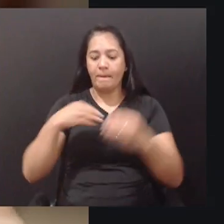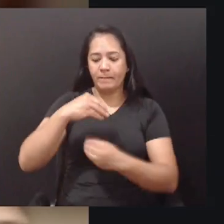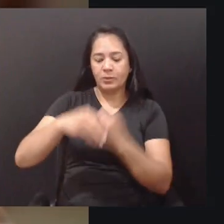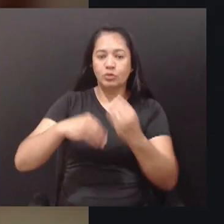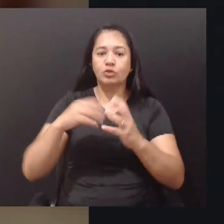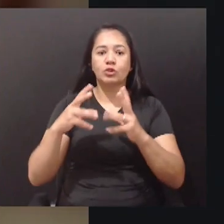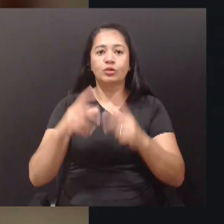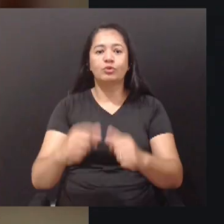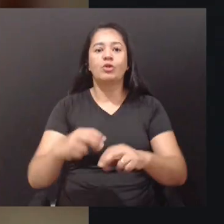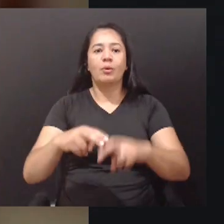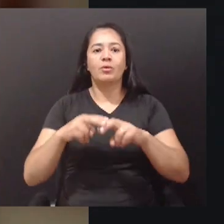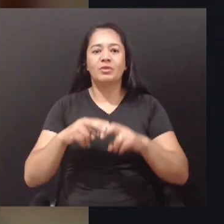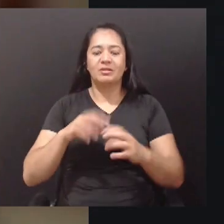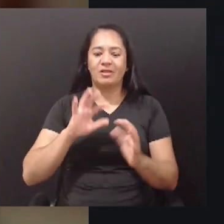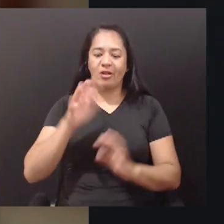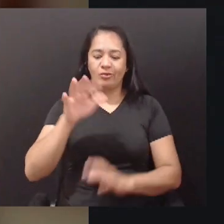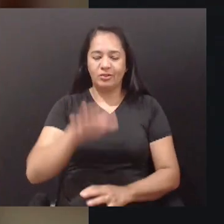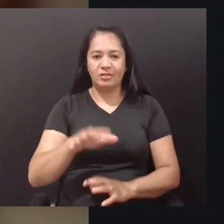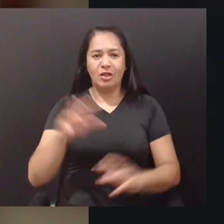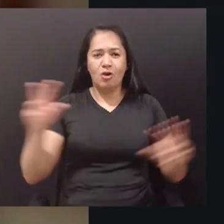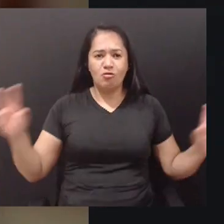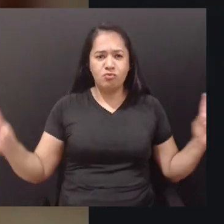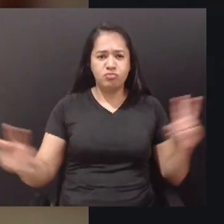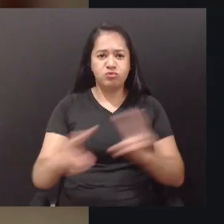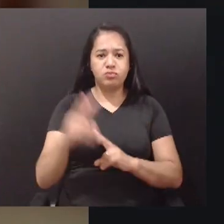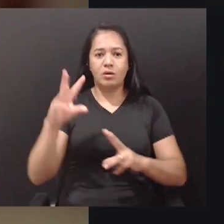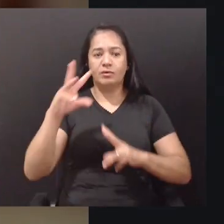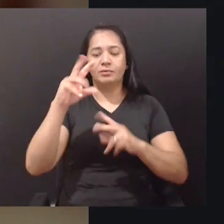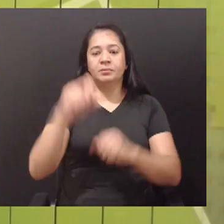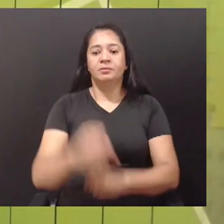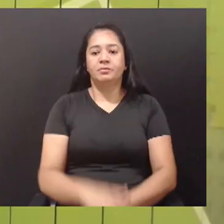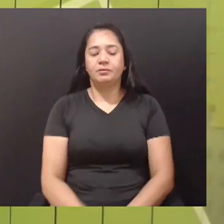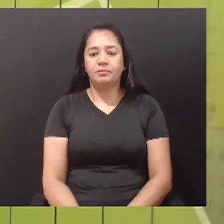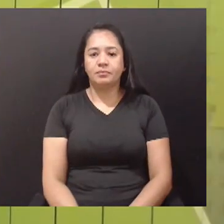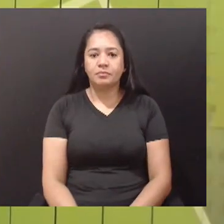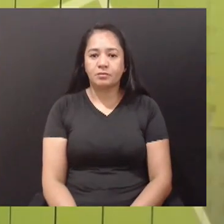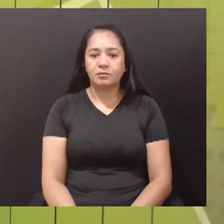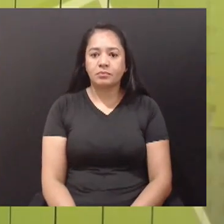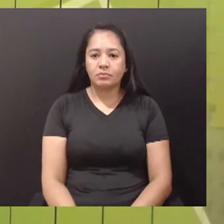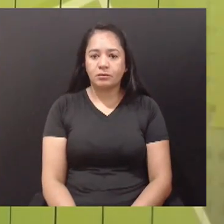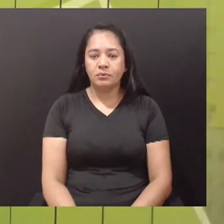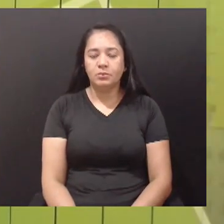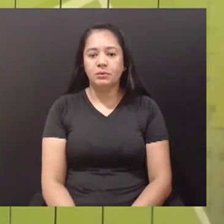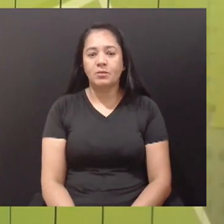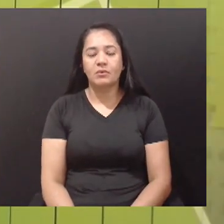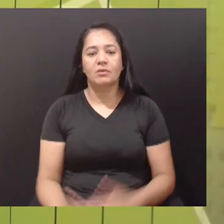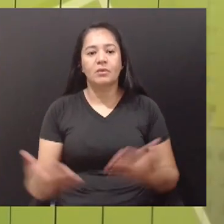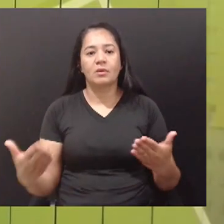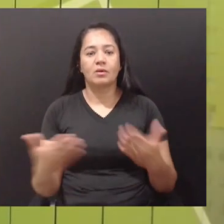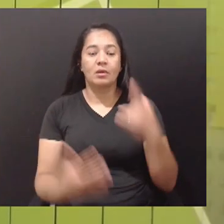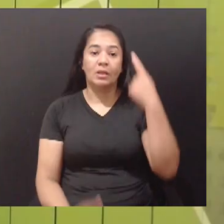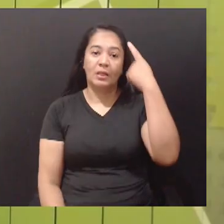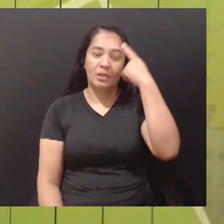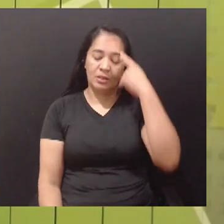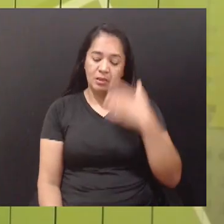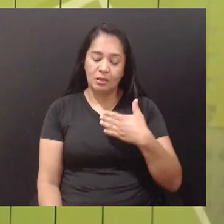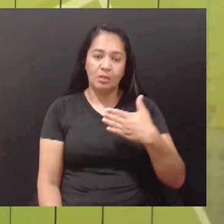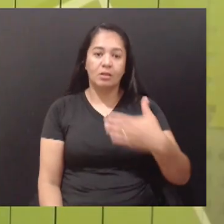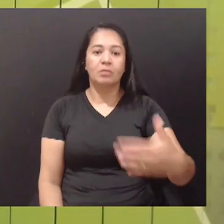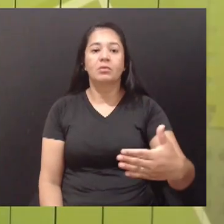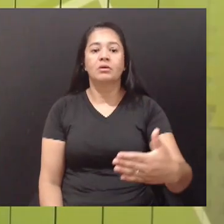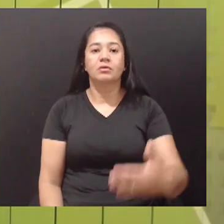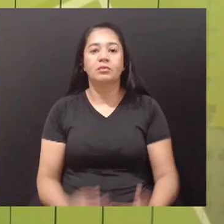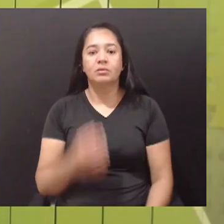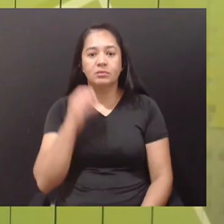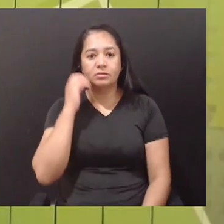essa devastação com ventos fortíssimos. Sim, agora, pensando daqui para frente, Décio,